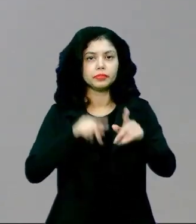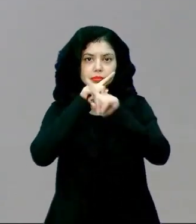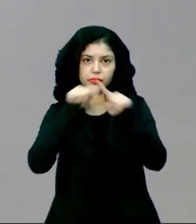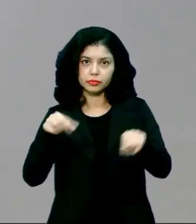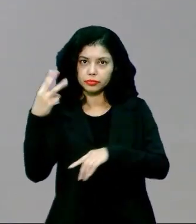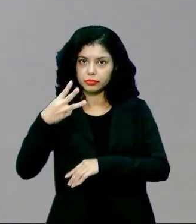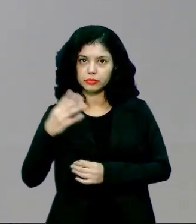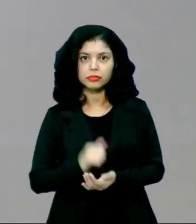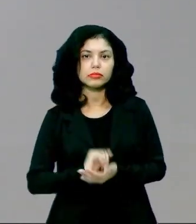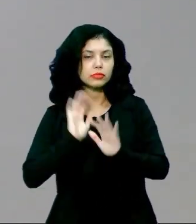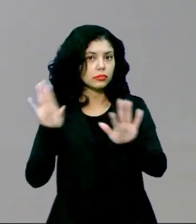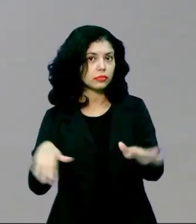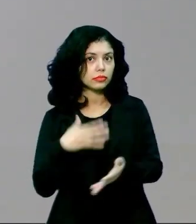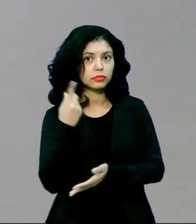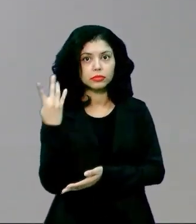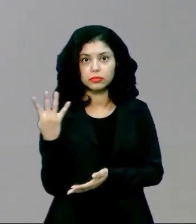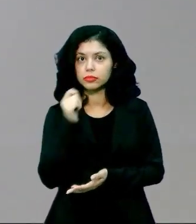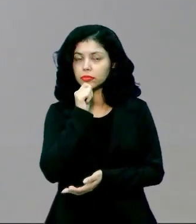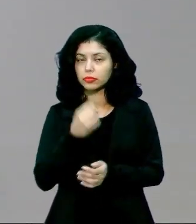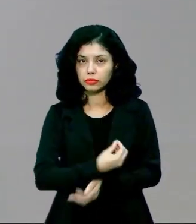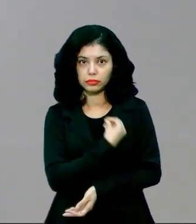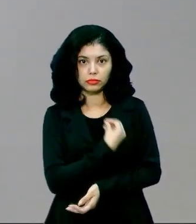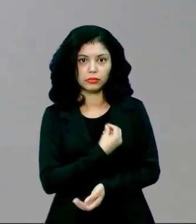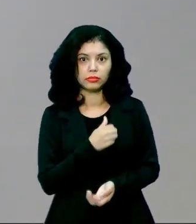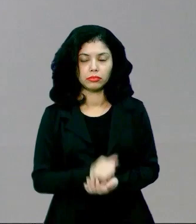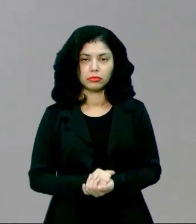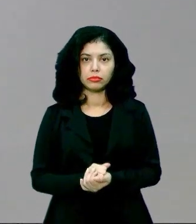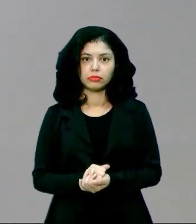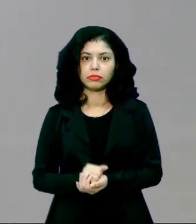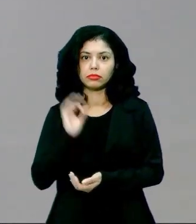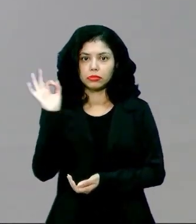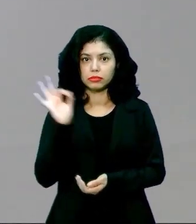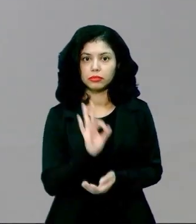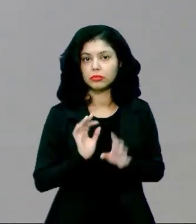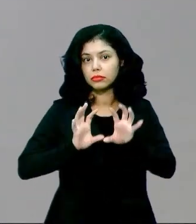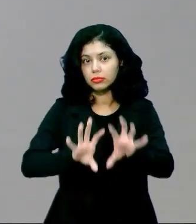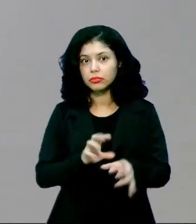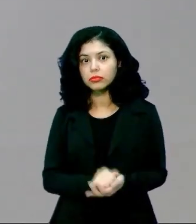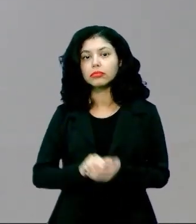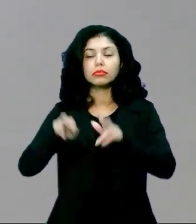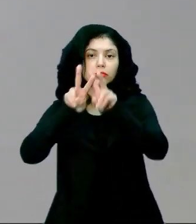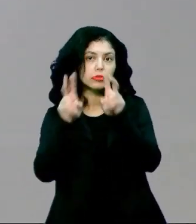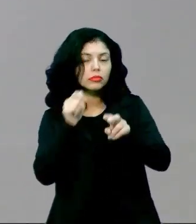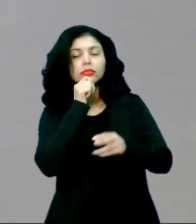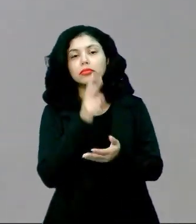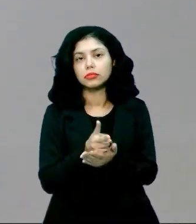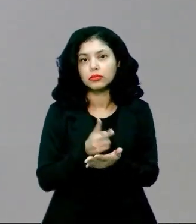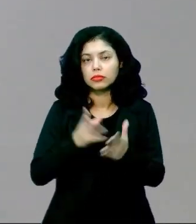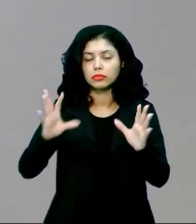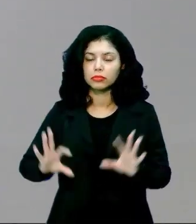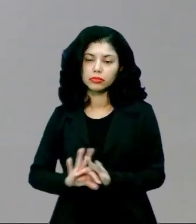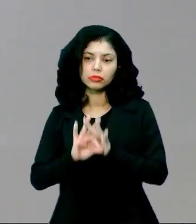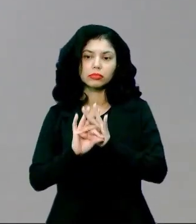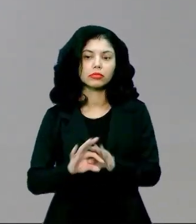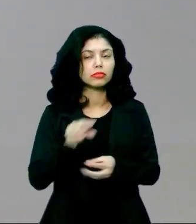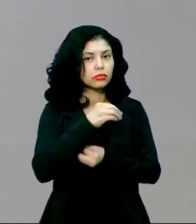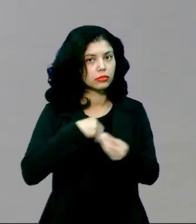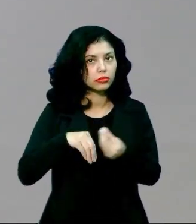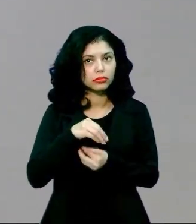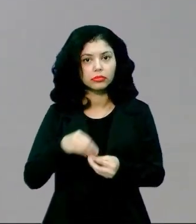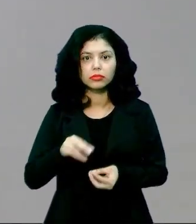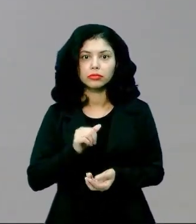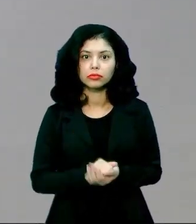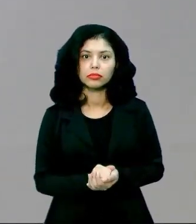distribuir qual é a quantidade de líquido presente nessa porcentagem. Assim, é título, é sempre a relação do soluto